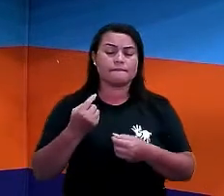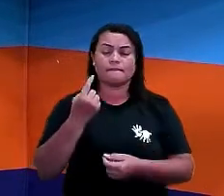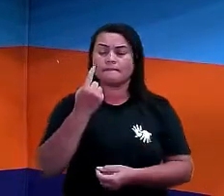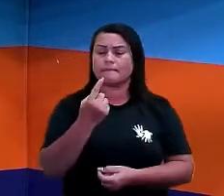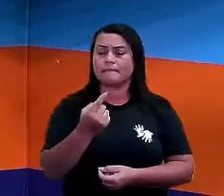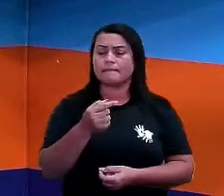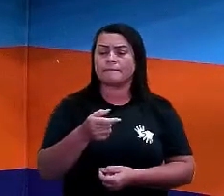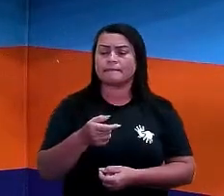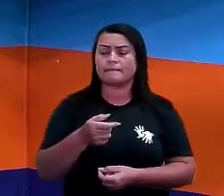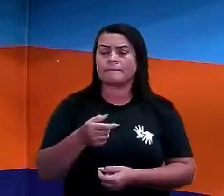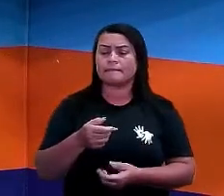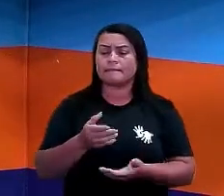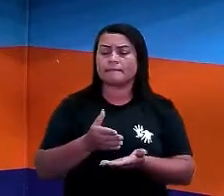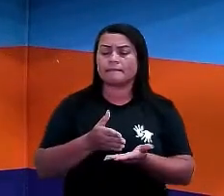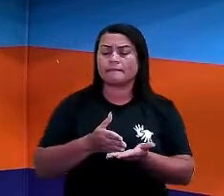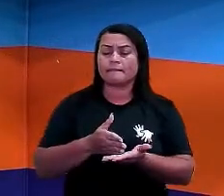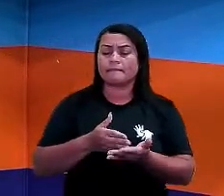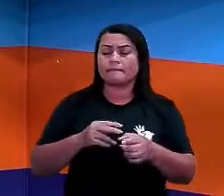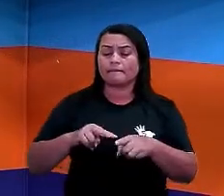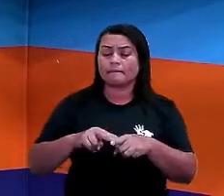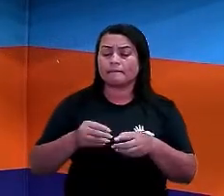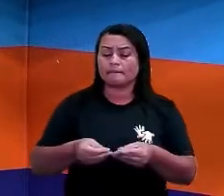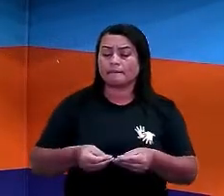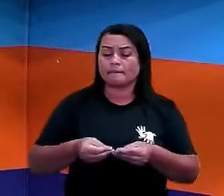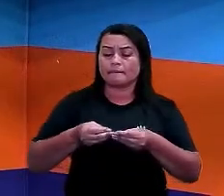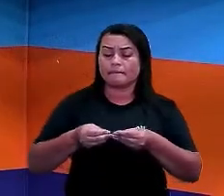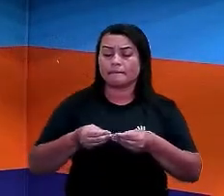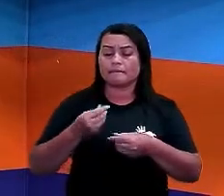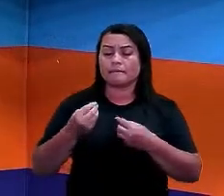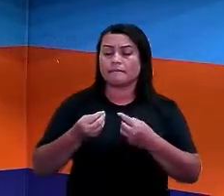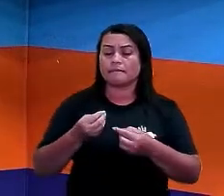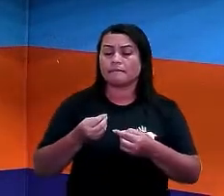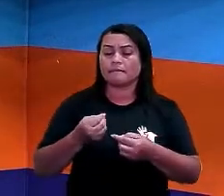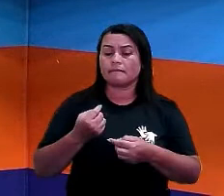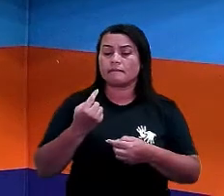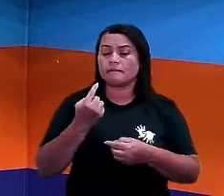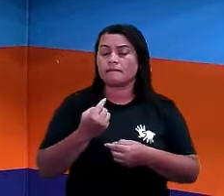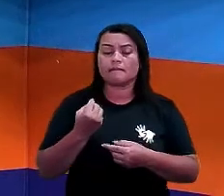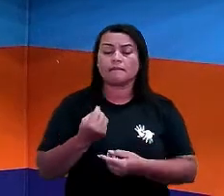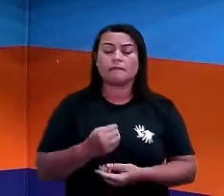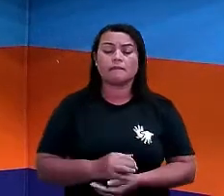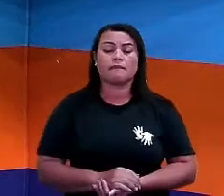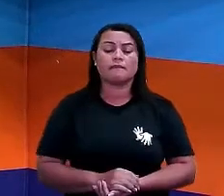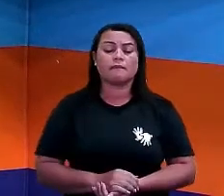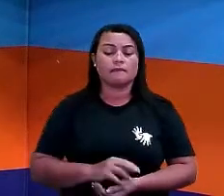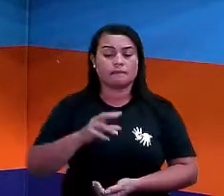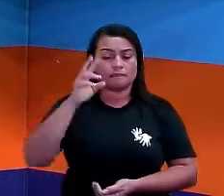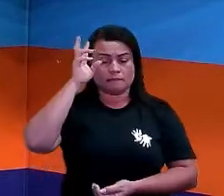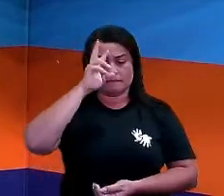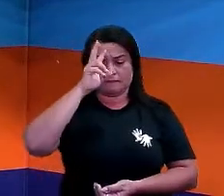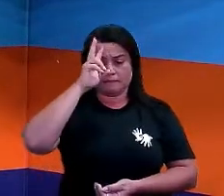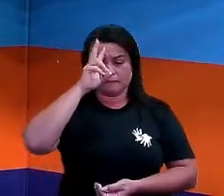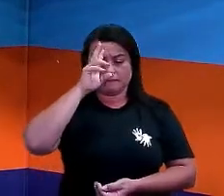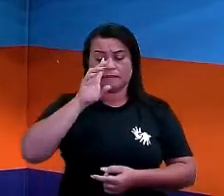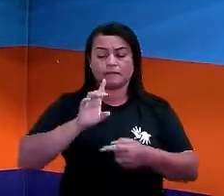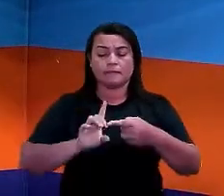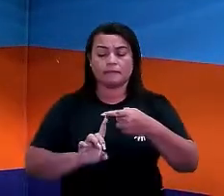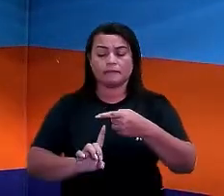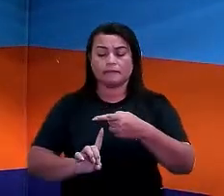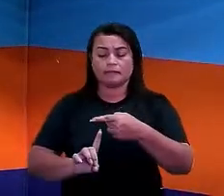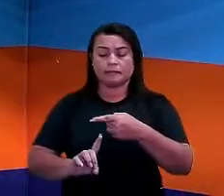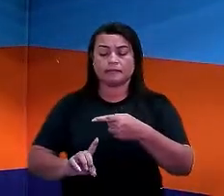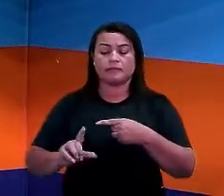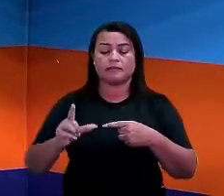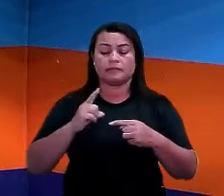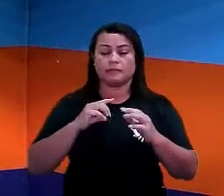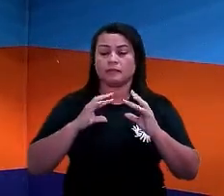pedacinho dessa pizza. Digamos que eu quero esse pedaço aqui. Como é que eu faço a fração disso? Lembrando que no denominador eu vou botar